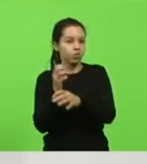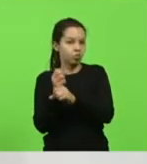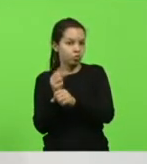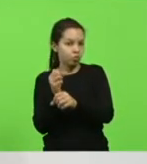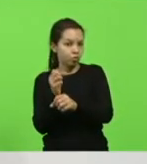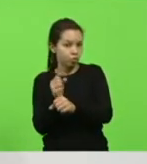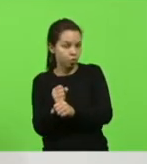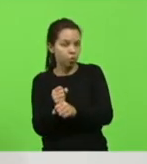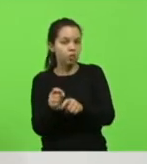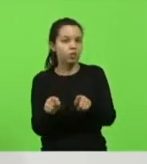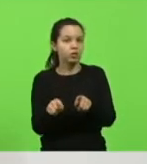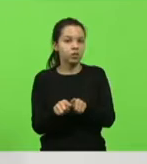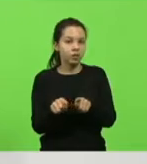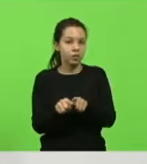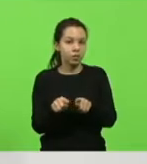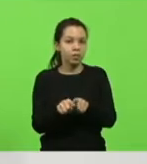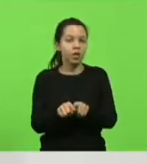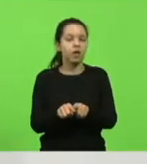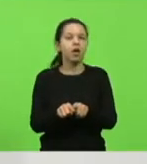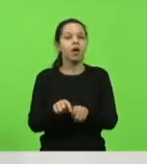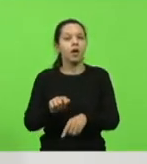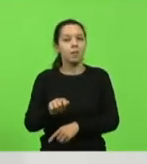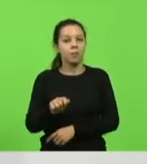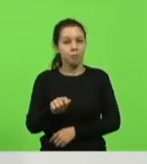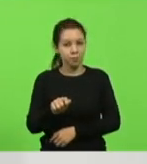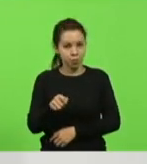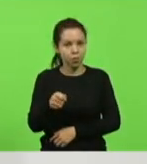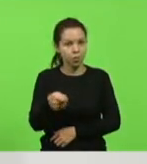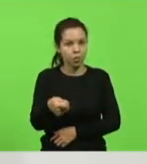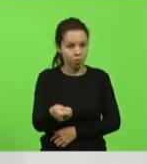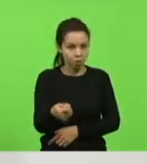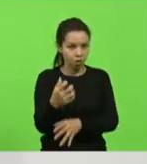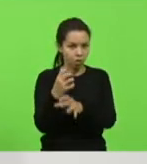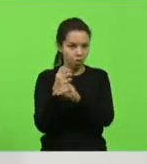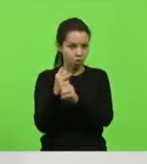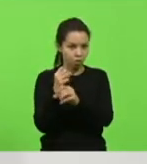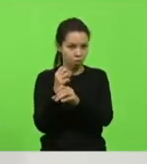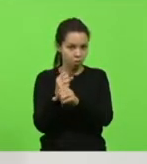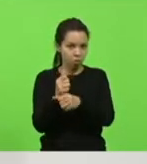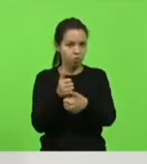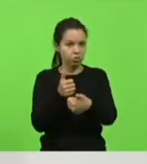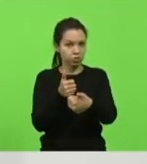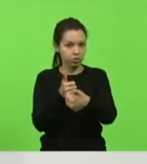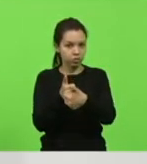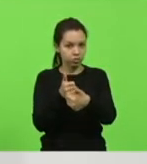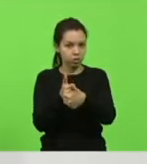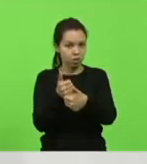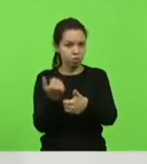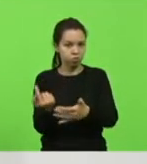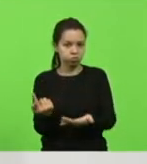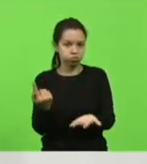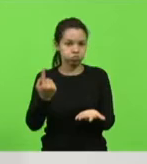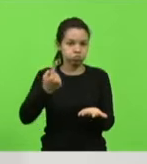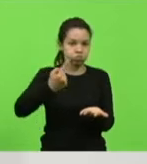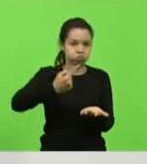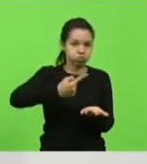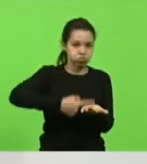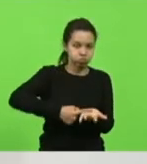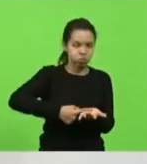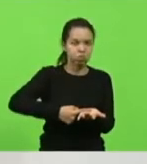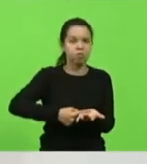procuradoria de Contas do tribunal e para firmamos um compromisso que é